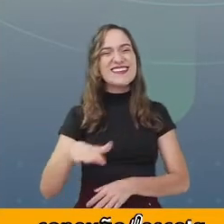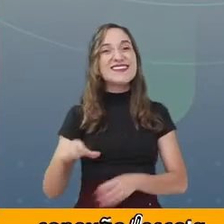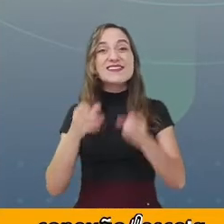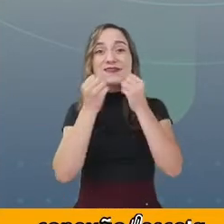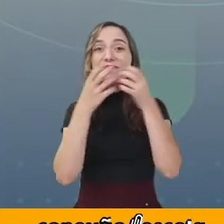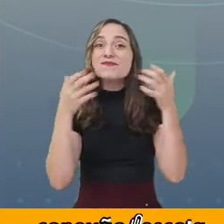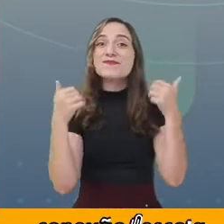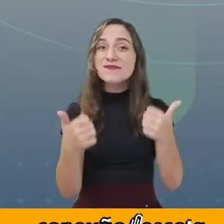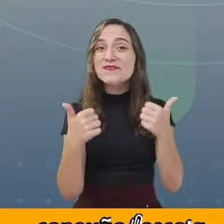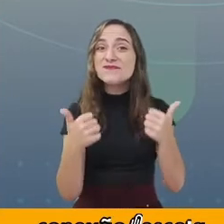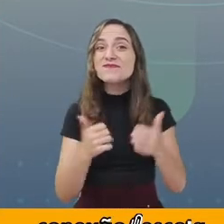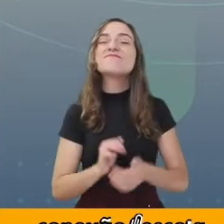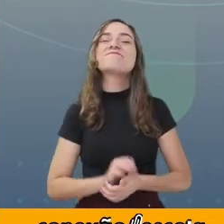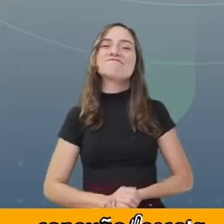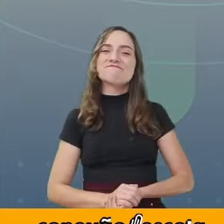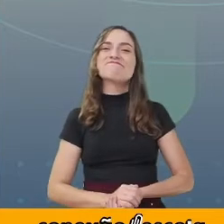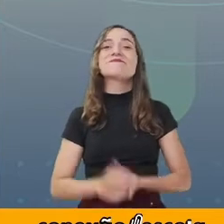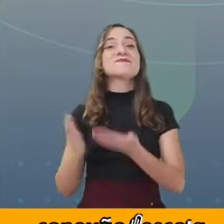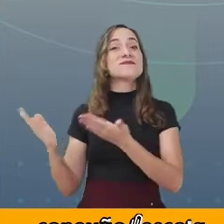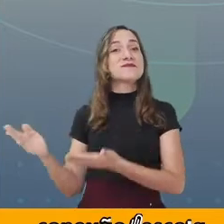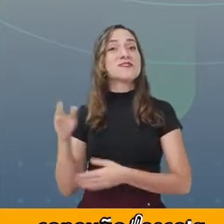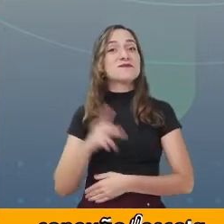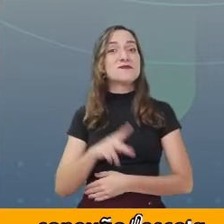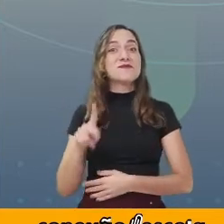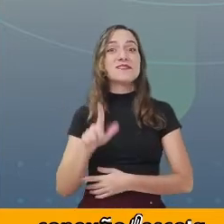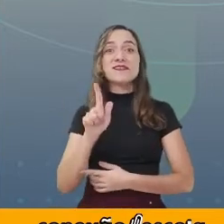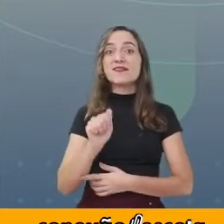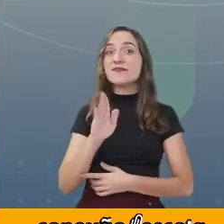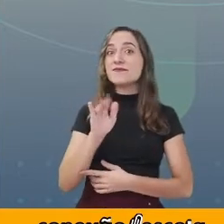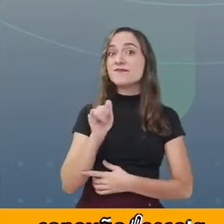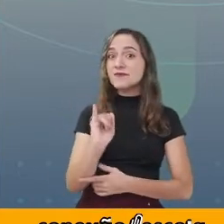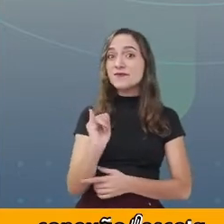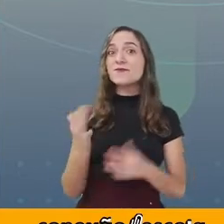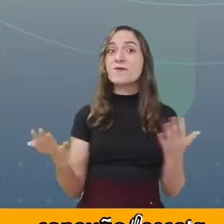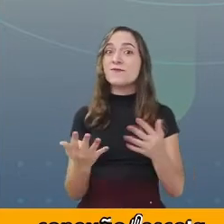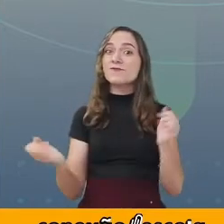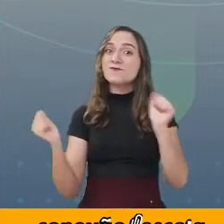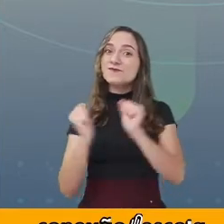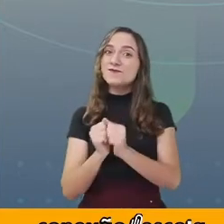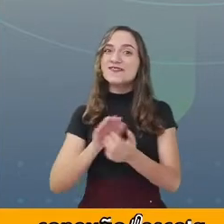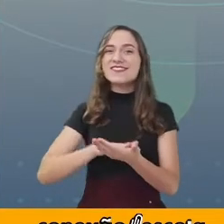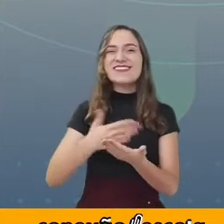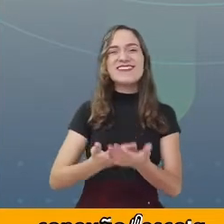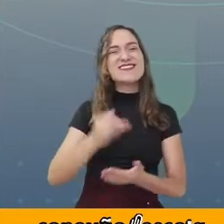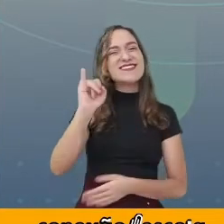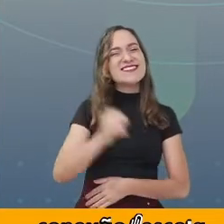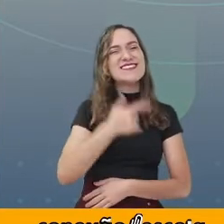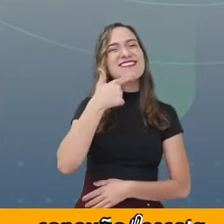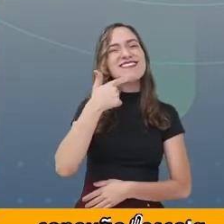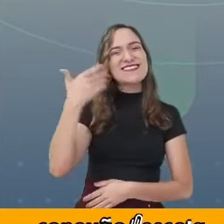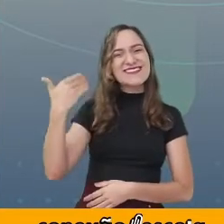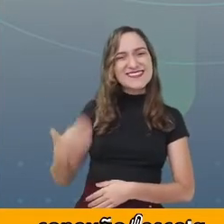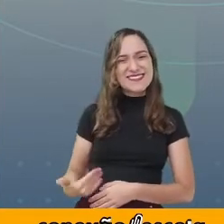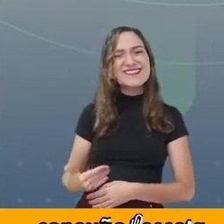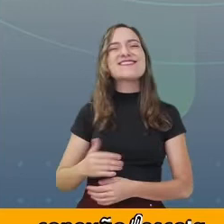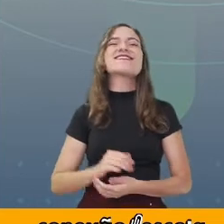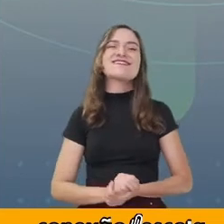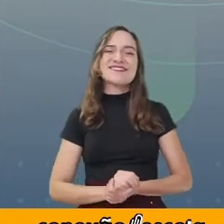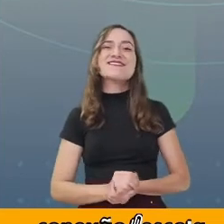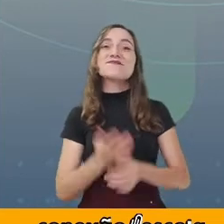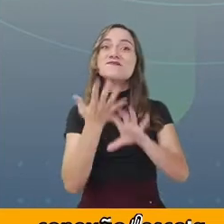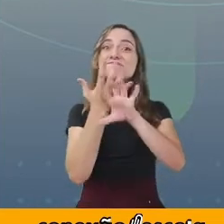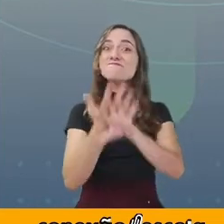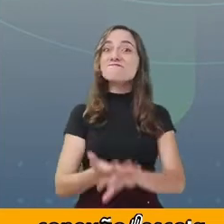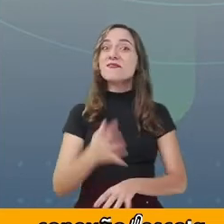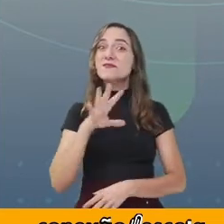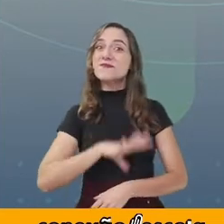crianças! Tudo bom? Eu sou a professora Gabi e estou aqui juntamente com a intérprete Jaqueline Goulart para